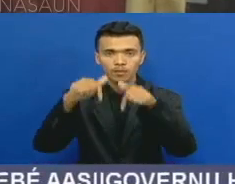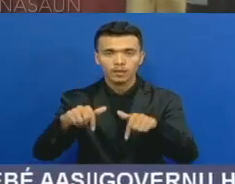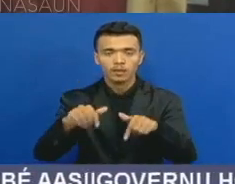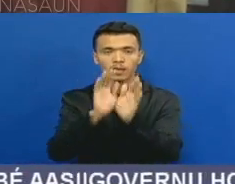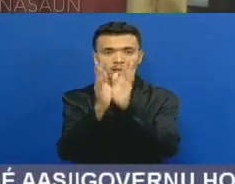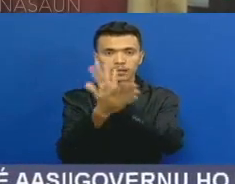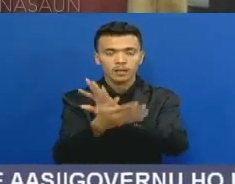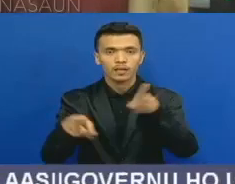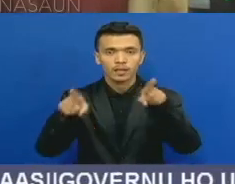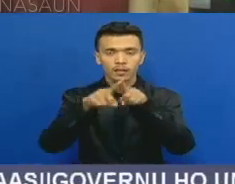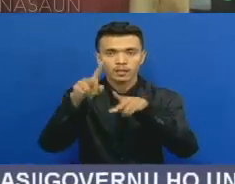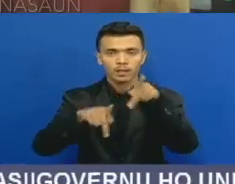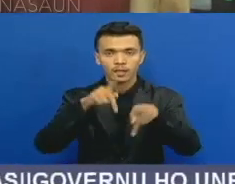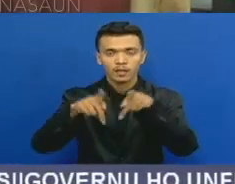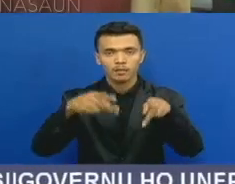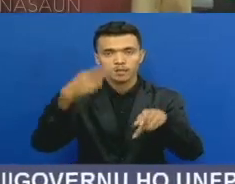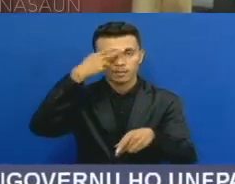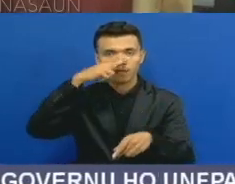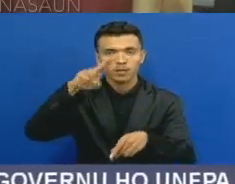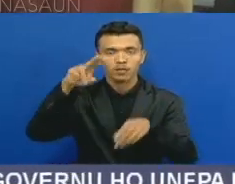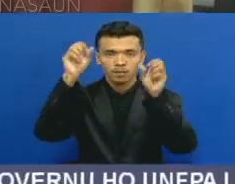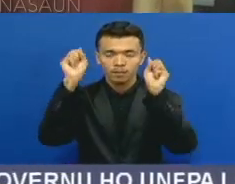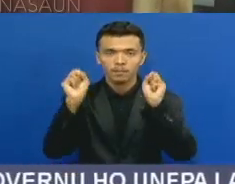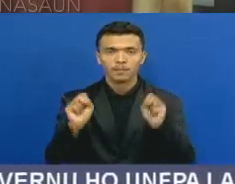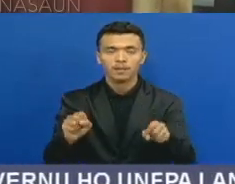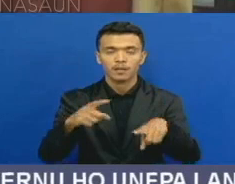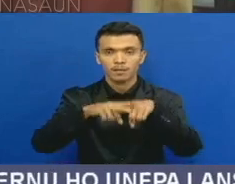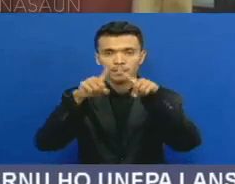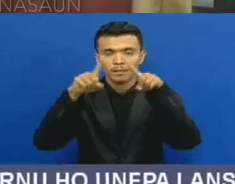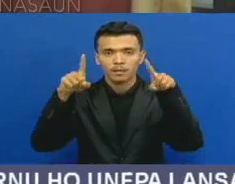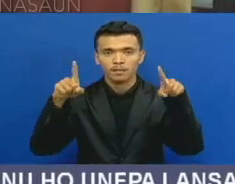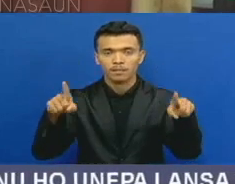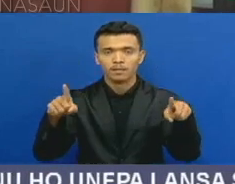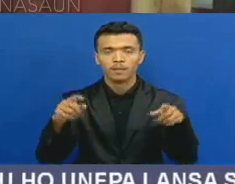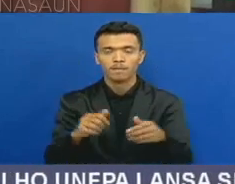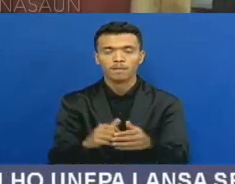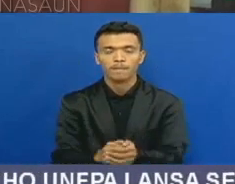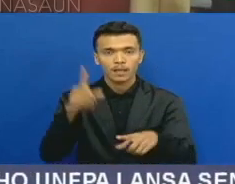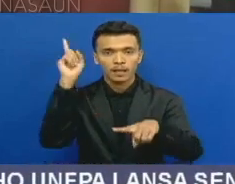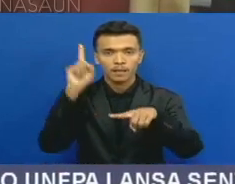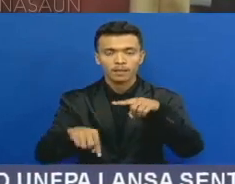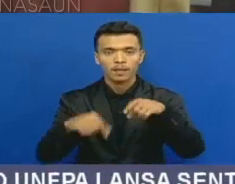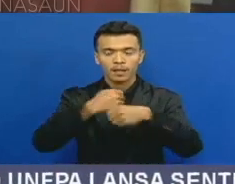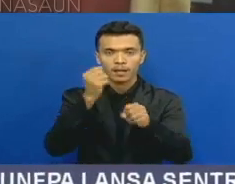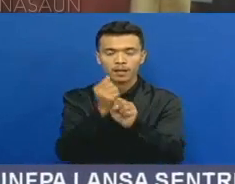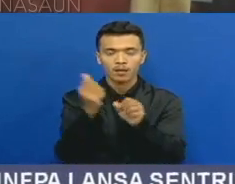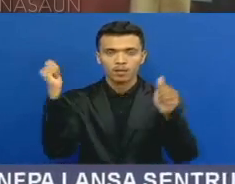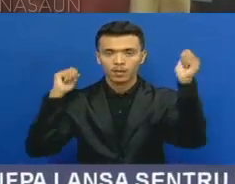ema turismo o turista ia né bele mas be previdio la bele halo